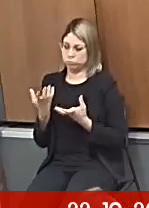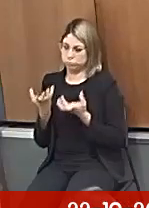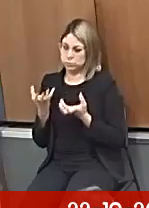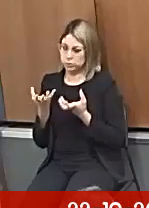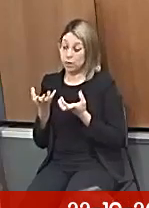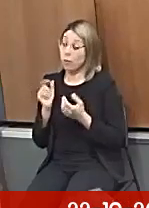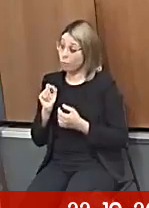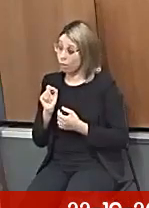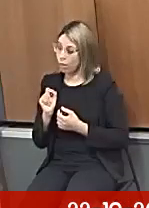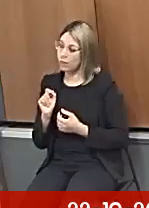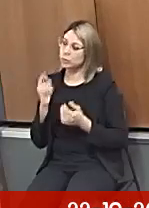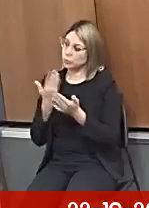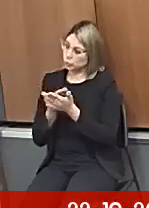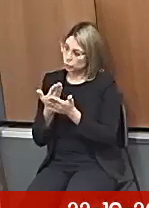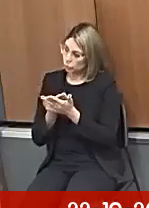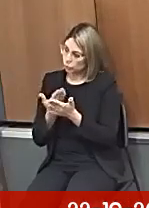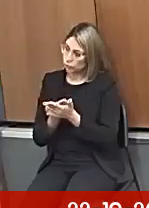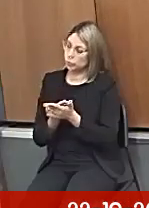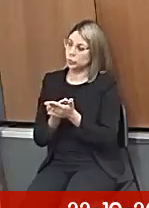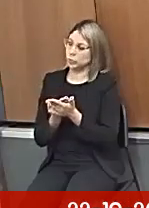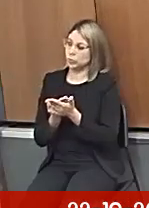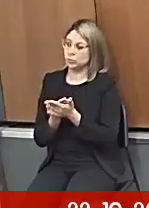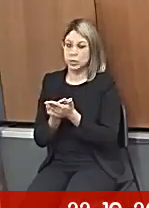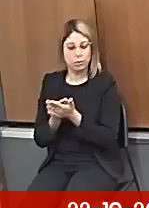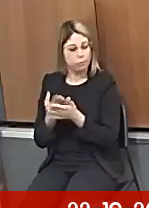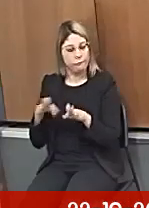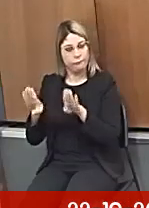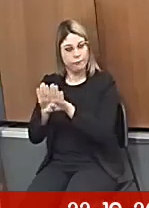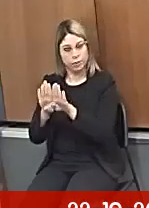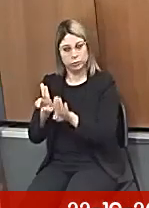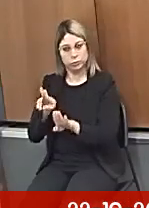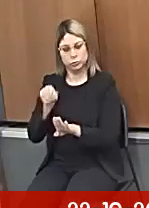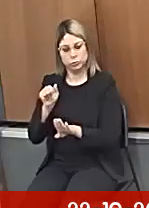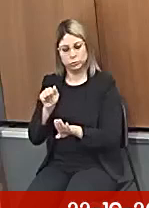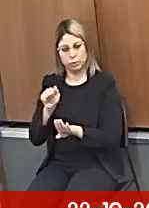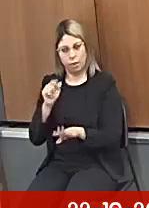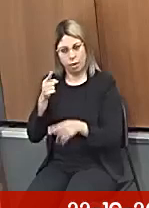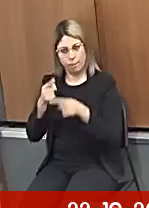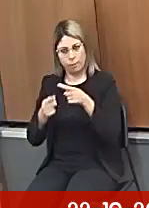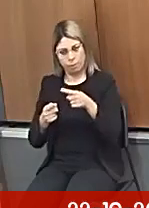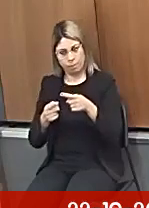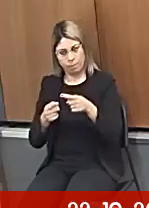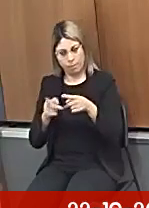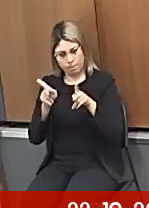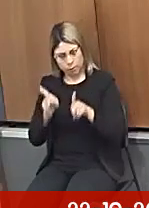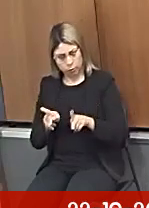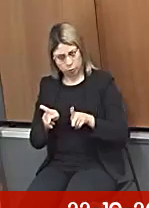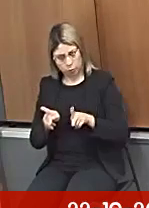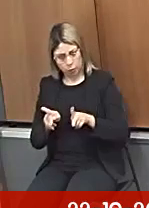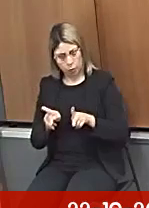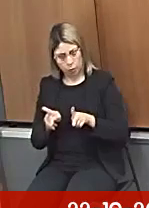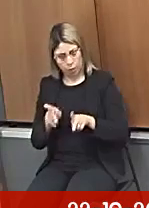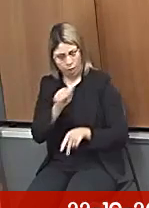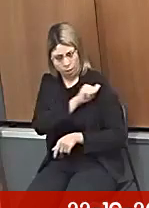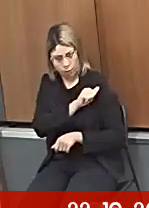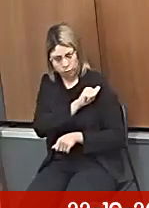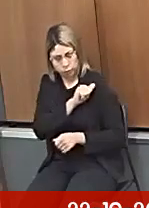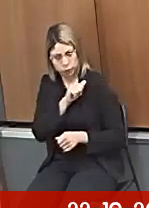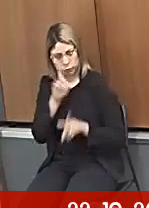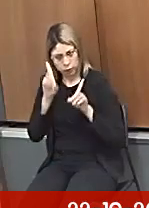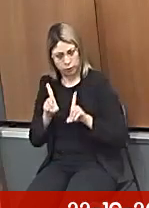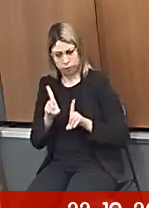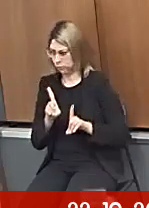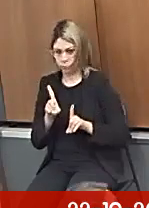as escolas, de maneira nenhuma, fechem suas portas para as pessoas e para os alunos com deficiência, porque isso